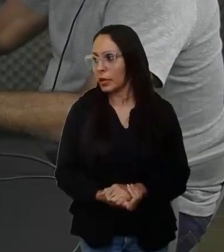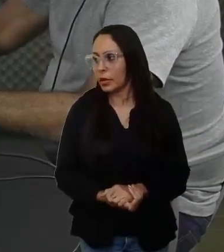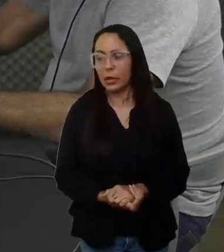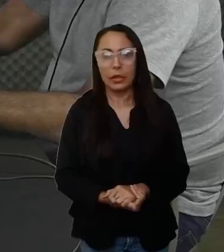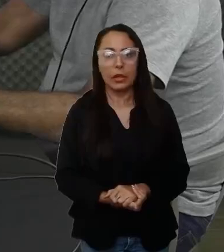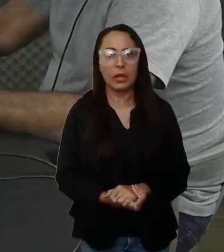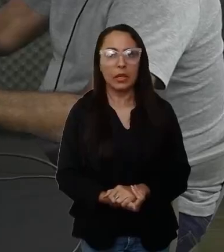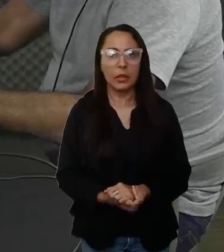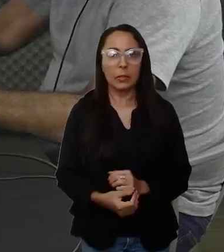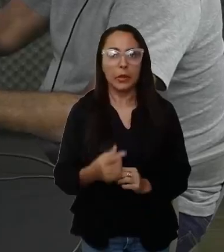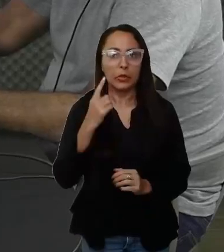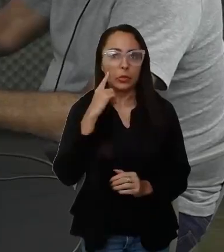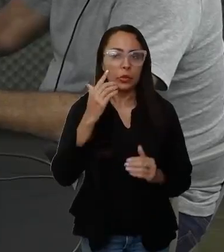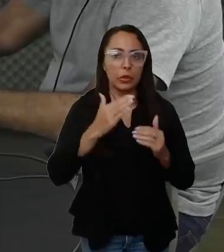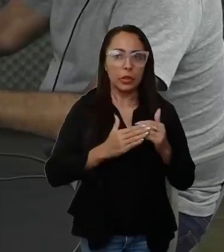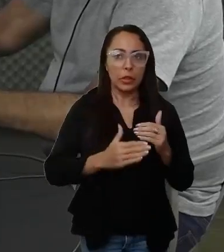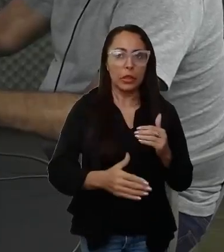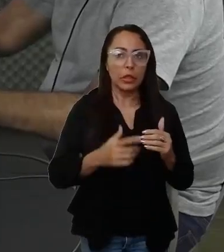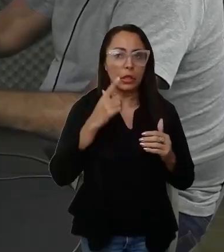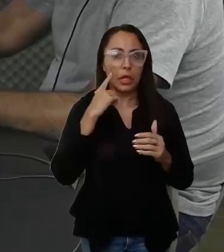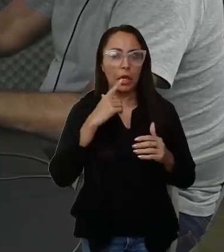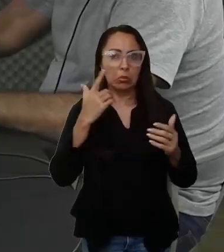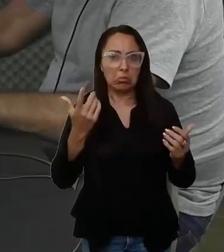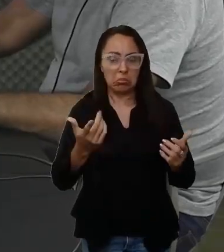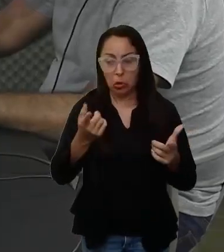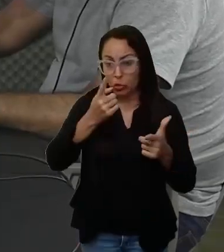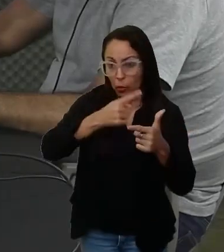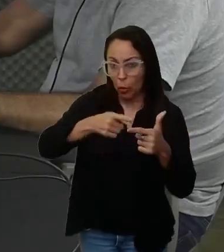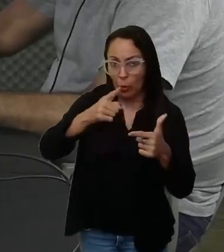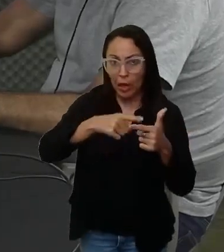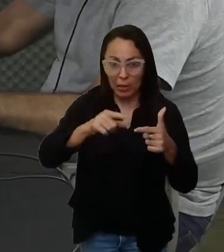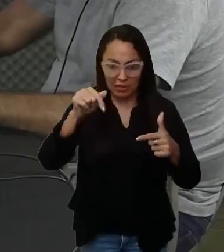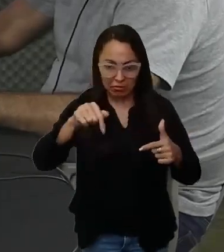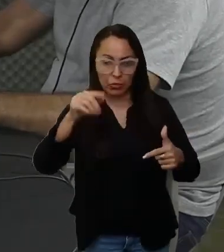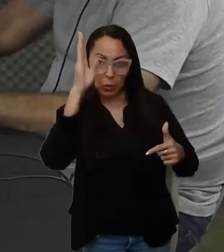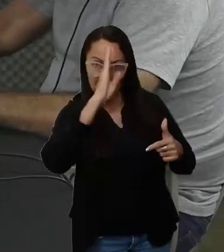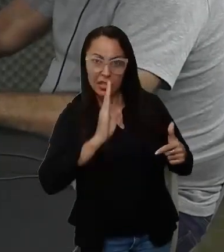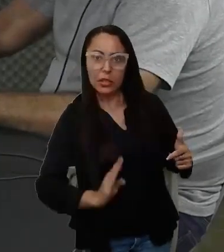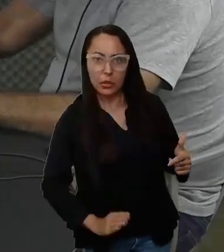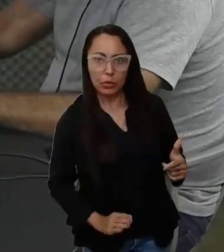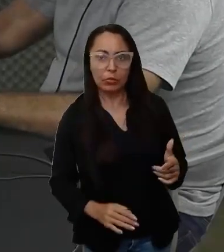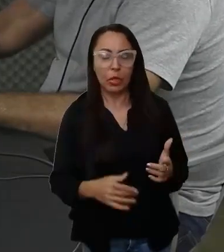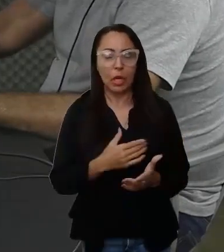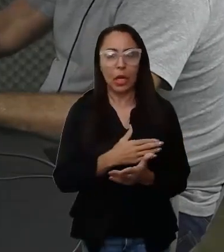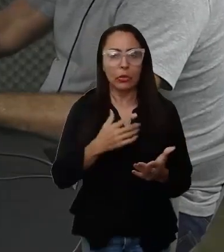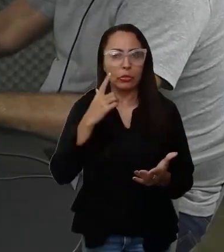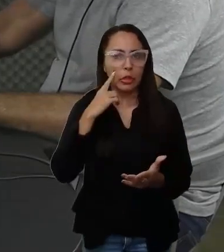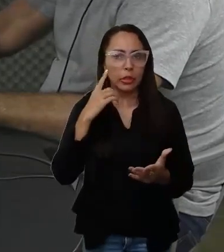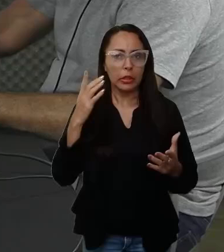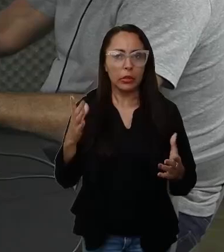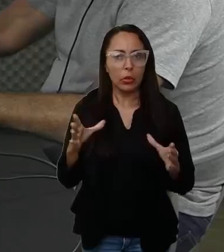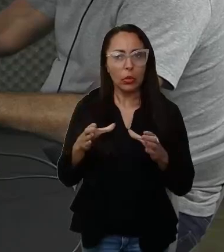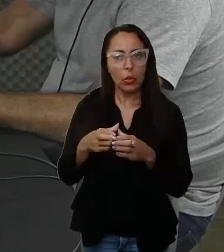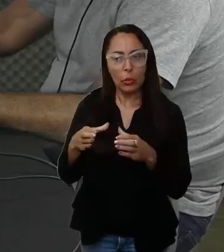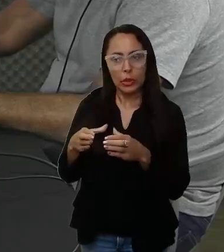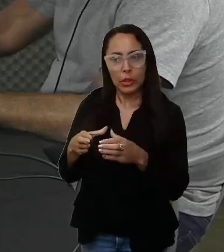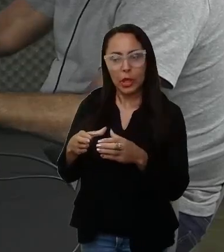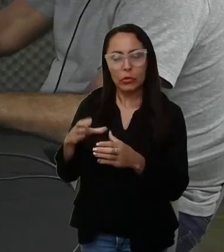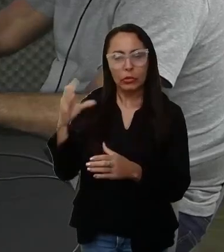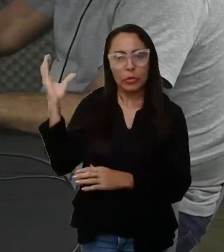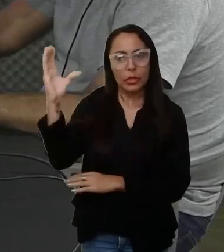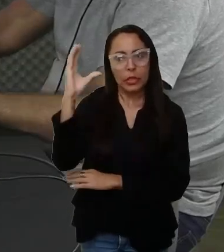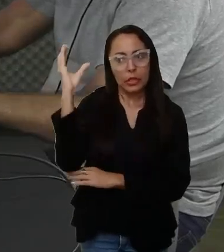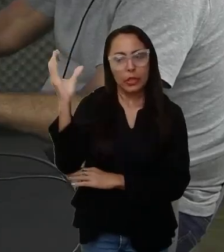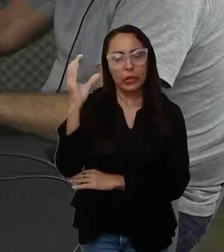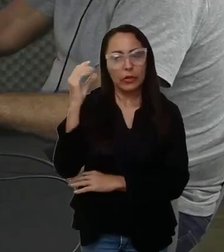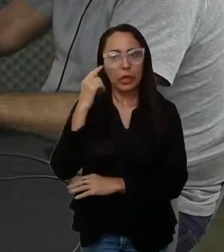mesmo diante das tragédias evidenciadas no Brasil e no mundo, ainda não há um consenso na comunidade científica a